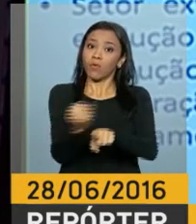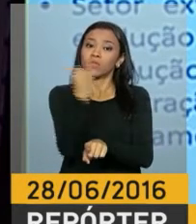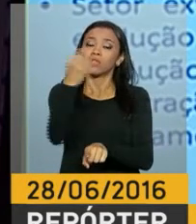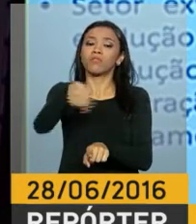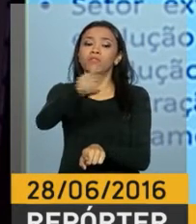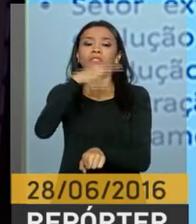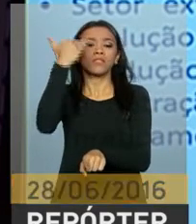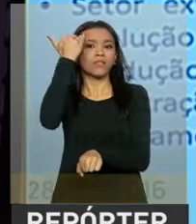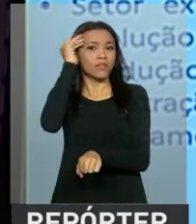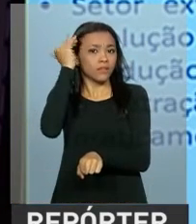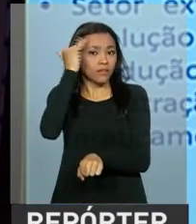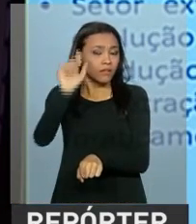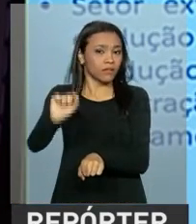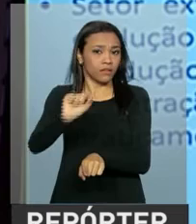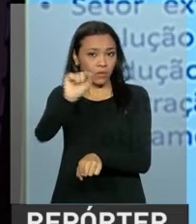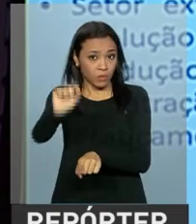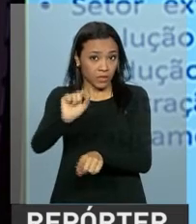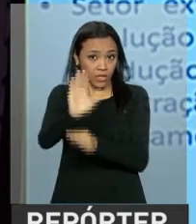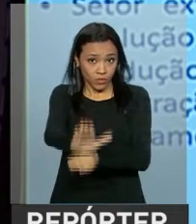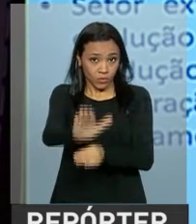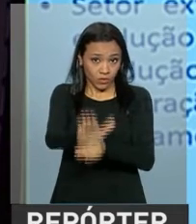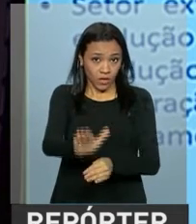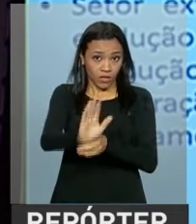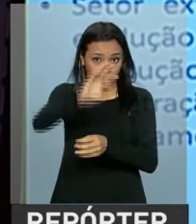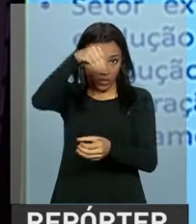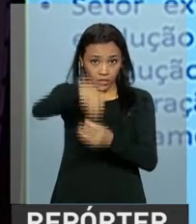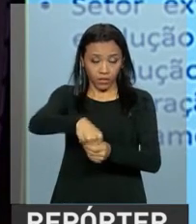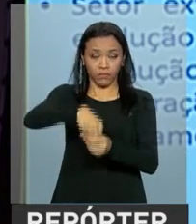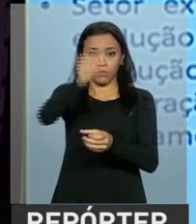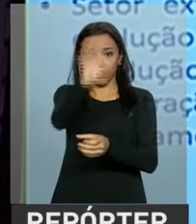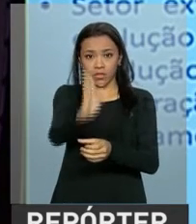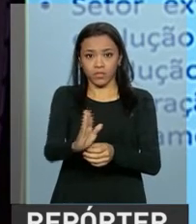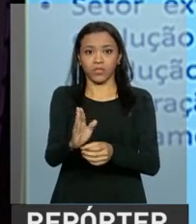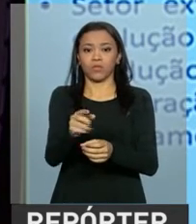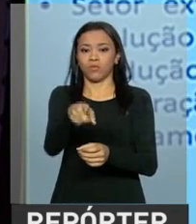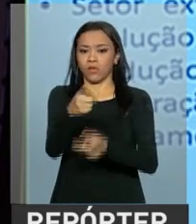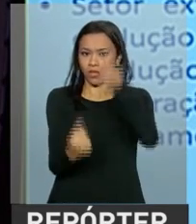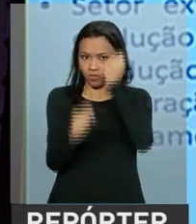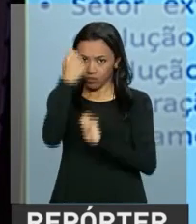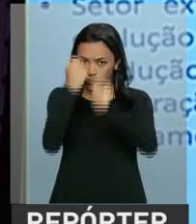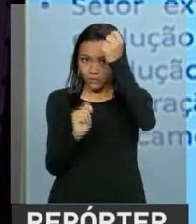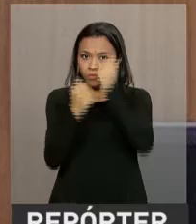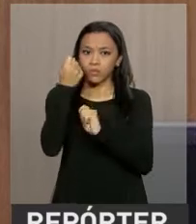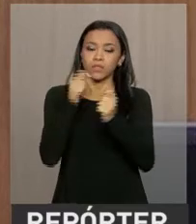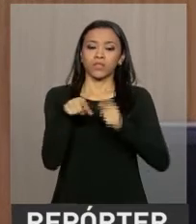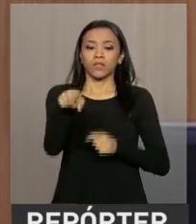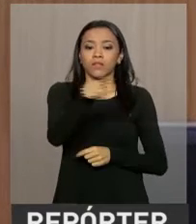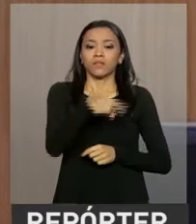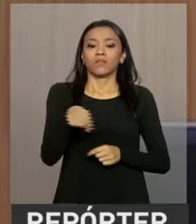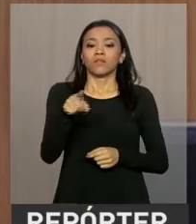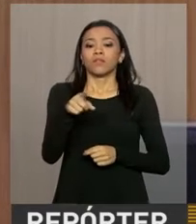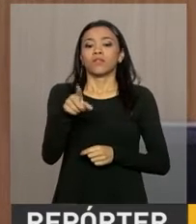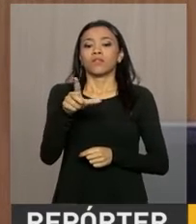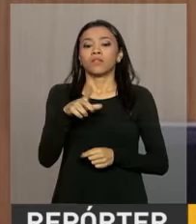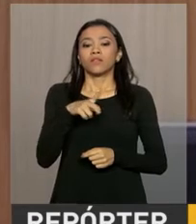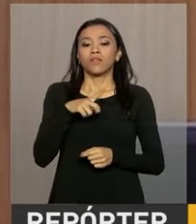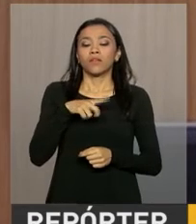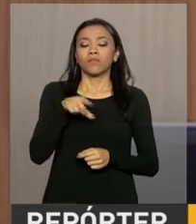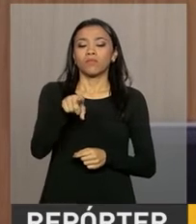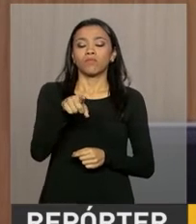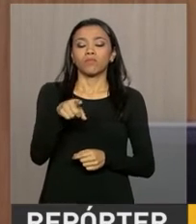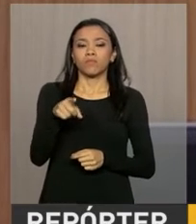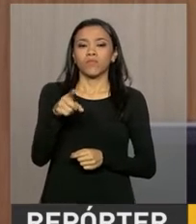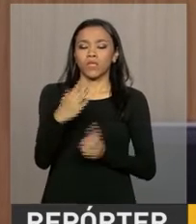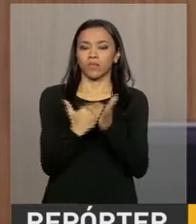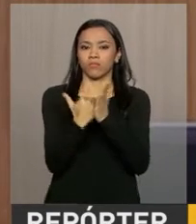essa contribuição do setor externo, né? Mostra um índice de um coeficiente de exportação em